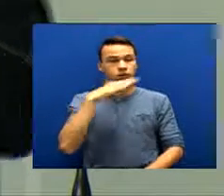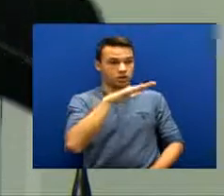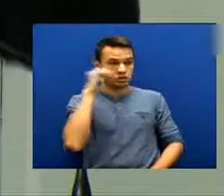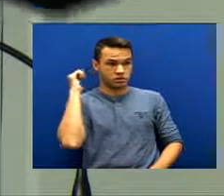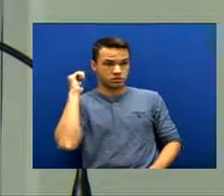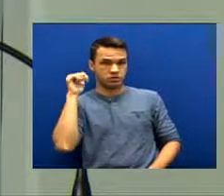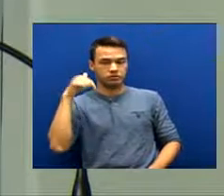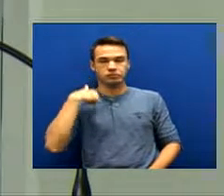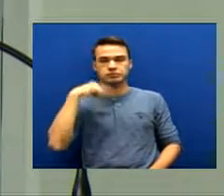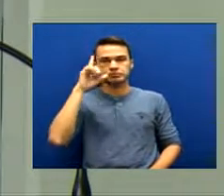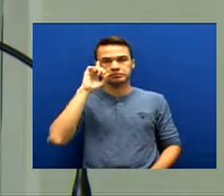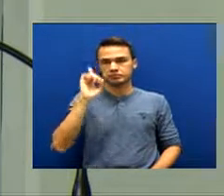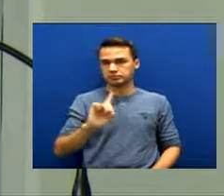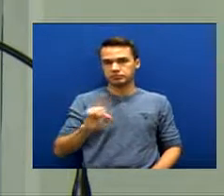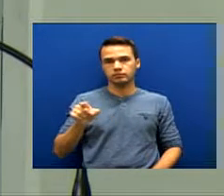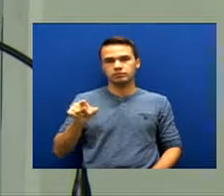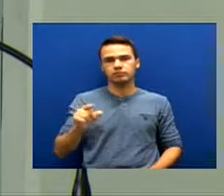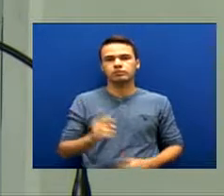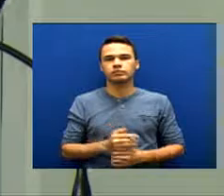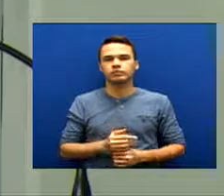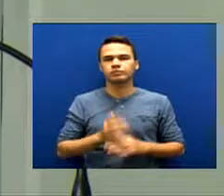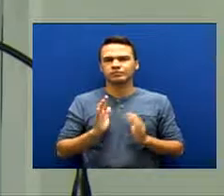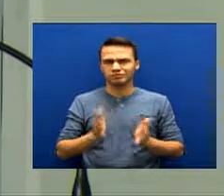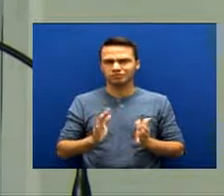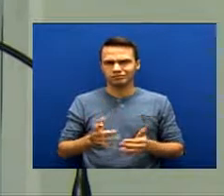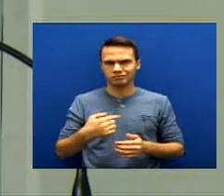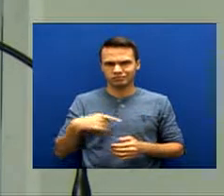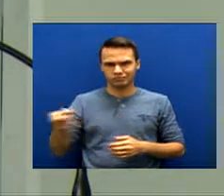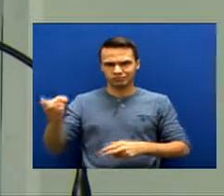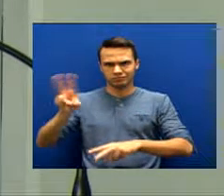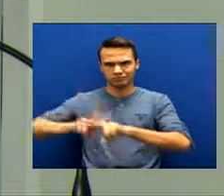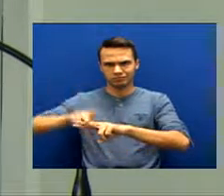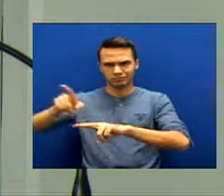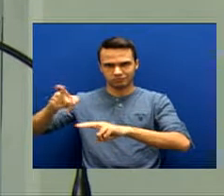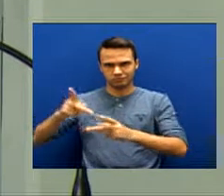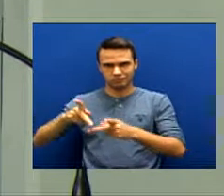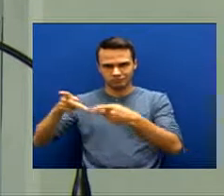aqui, é porque vocês creem nele, creem no Deus da Bíblia.